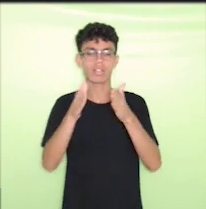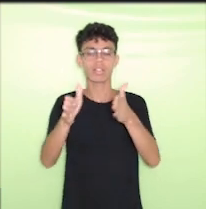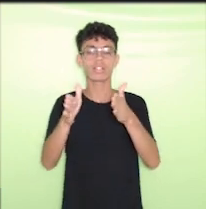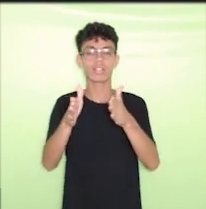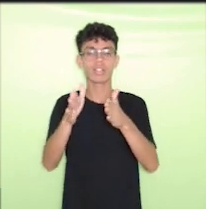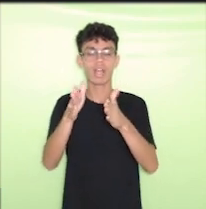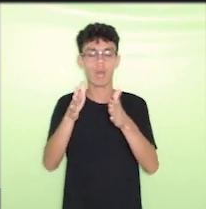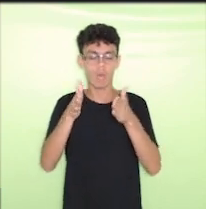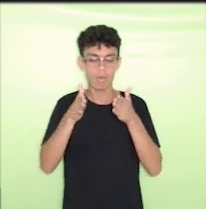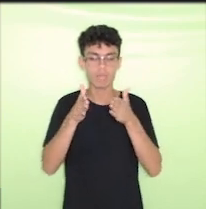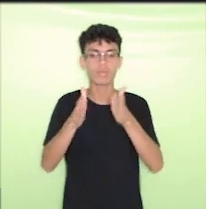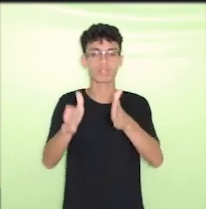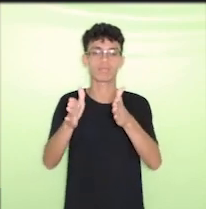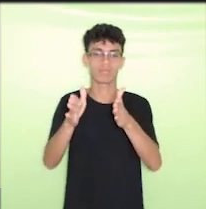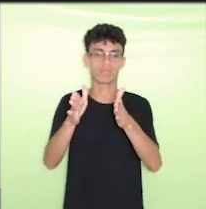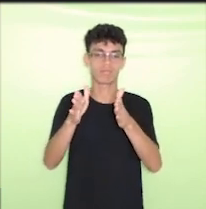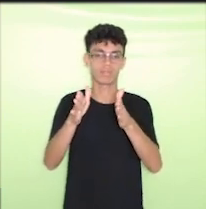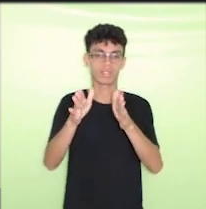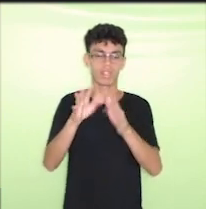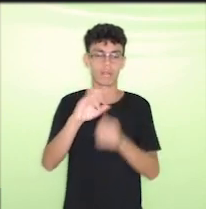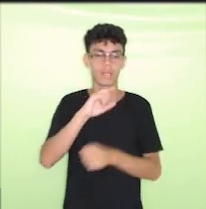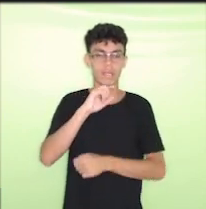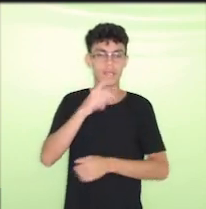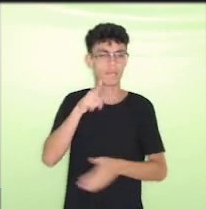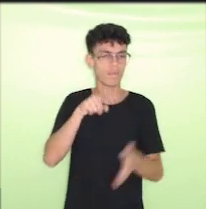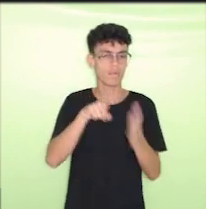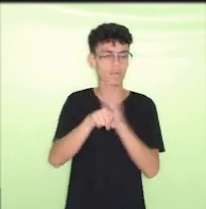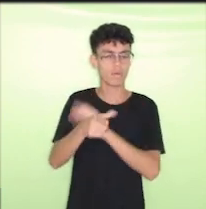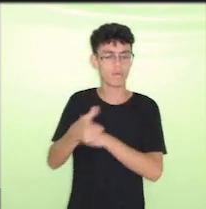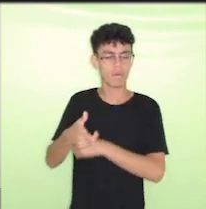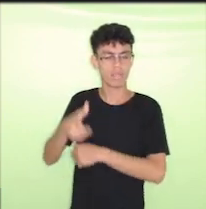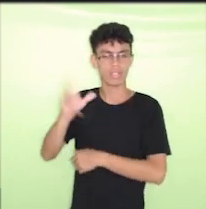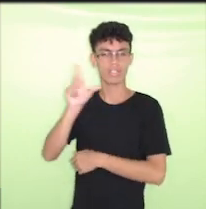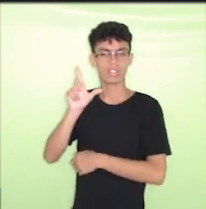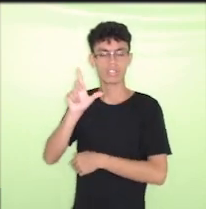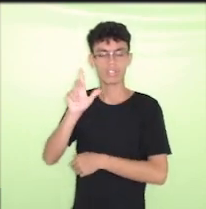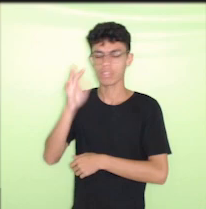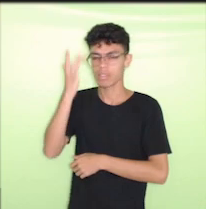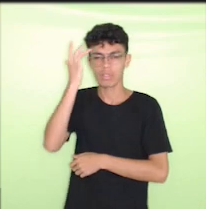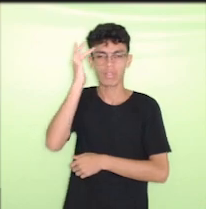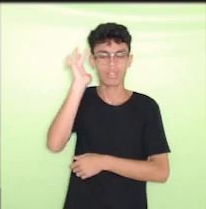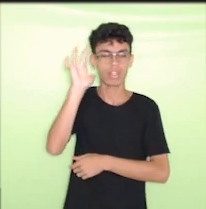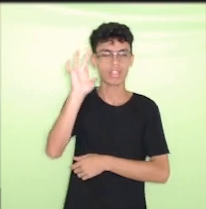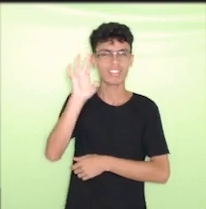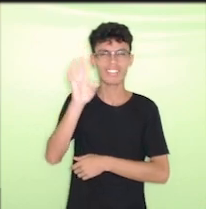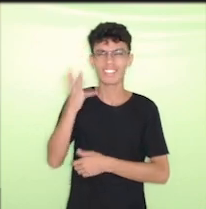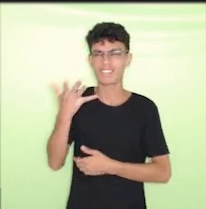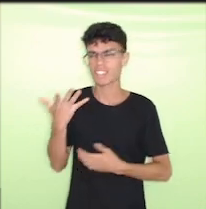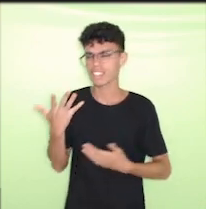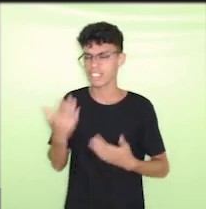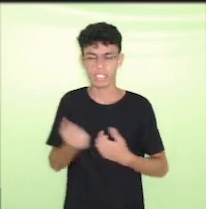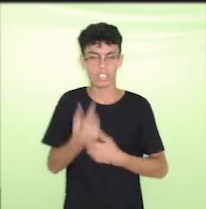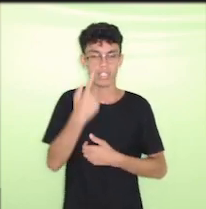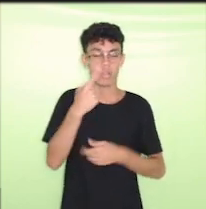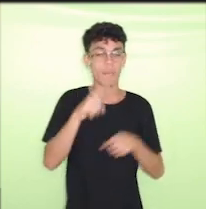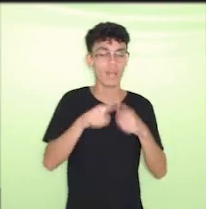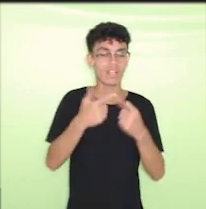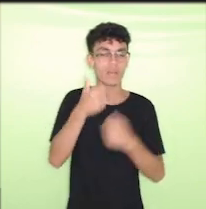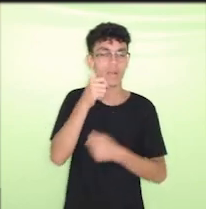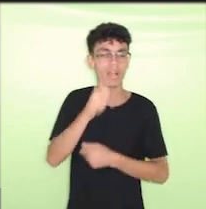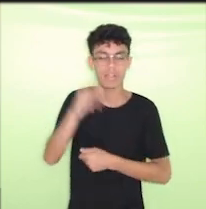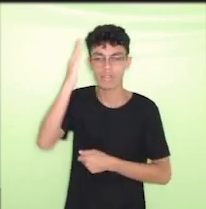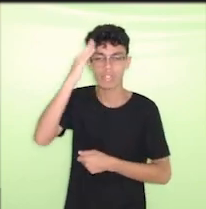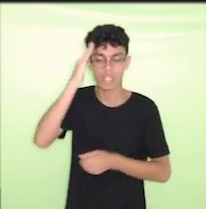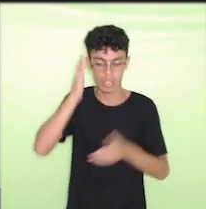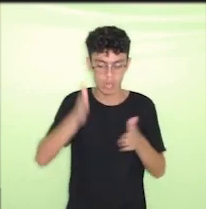de Deus, o caminho. Ninguém fez essa pergunta até agora, eu não sei, também seria inútil. Mas, mulher, eu sei